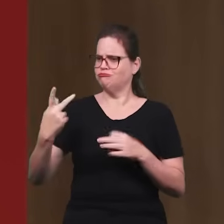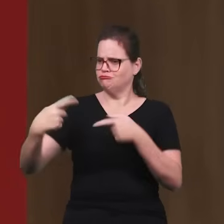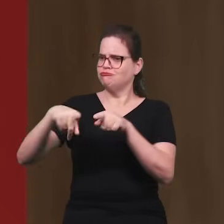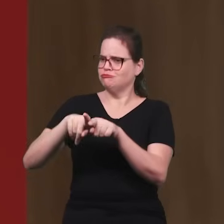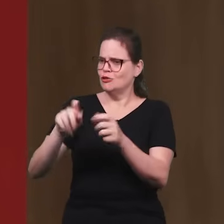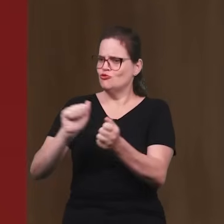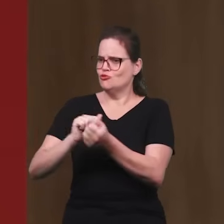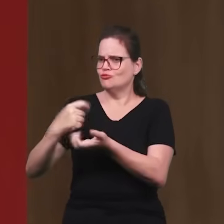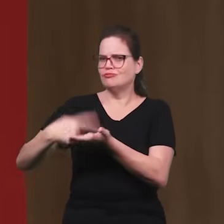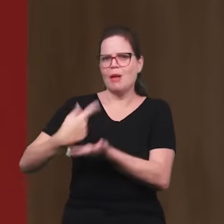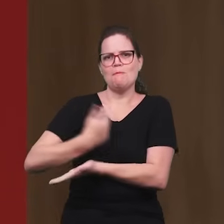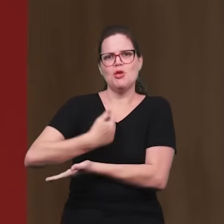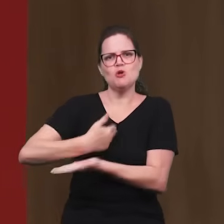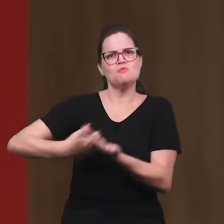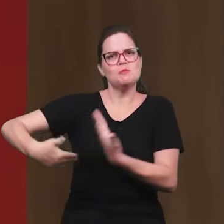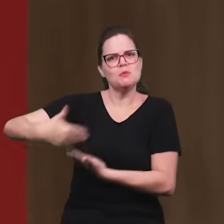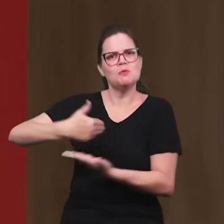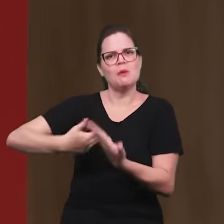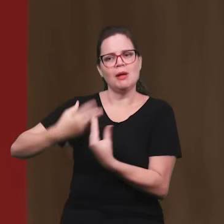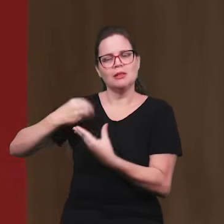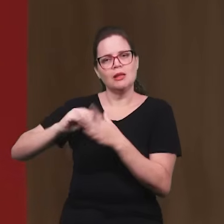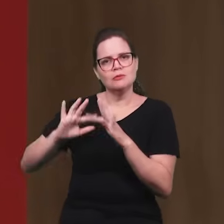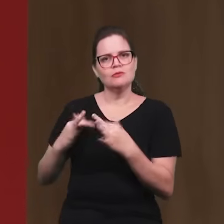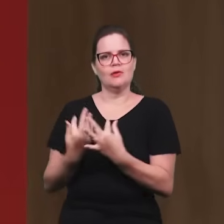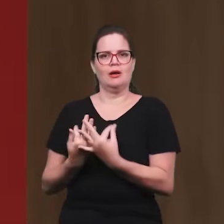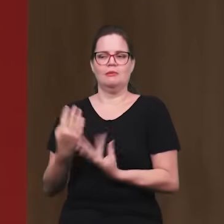essa cooperação, porque